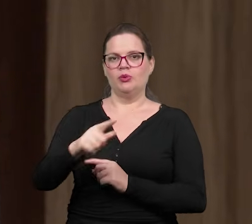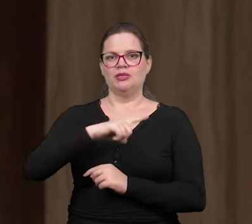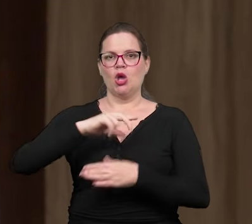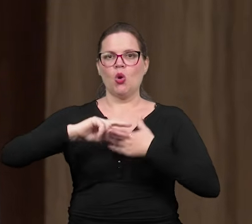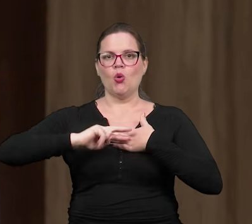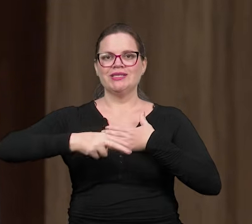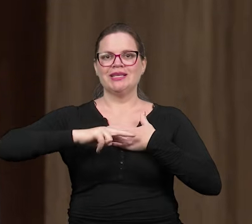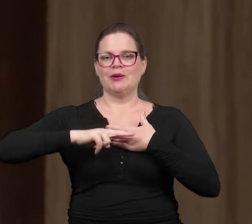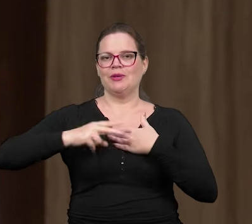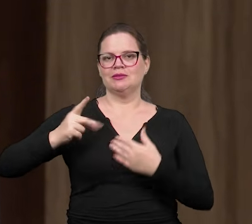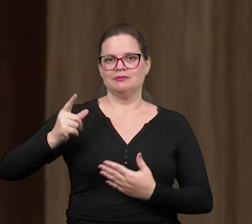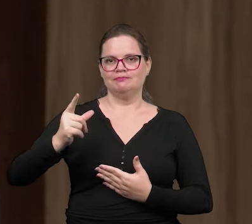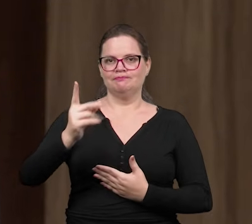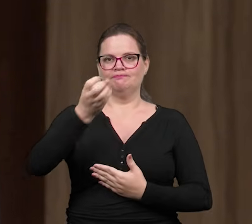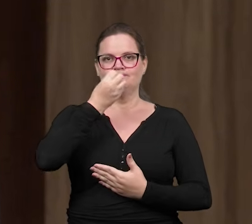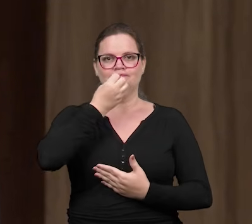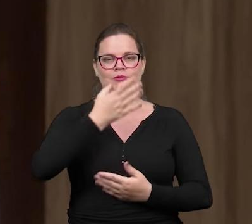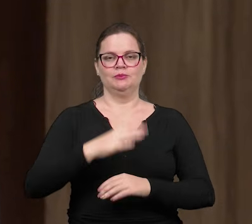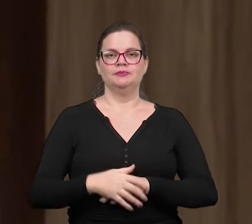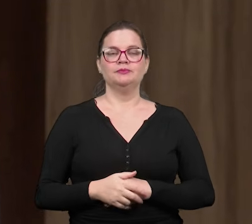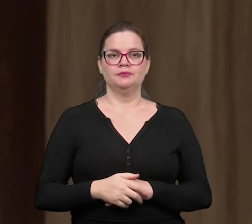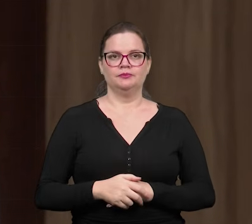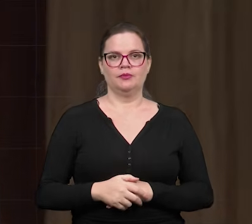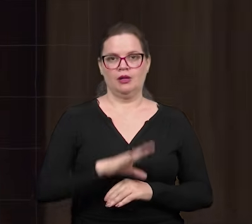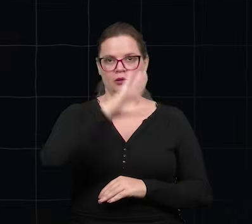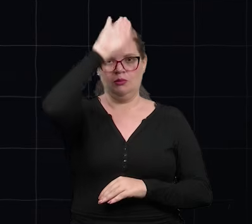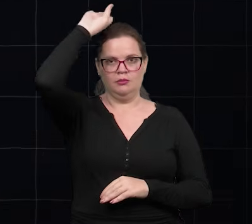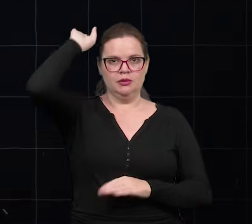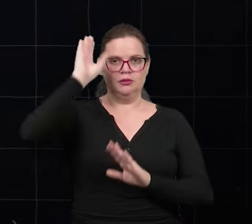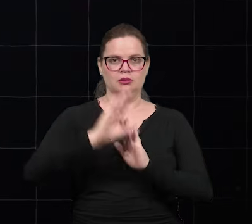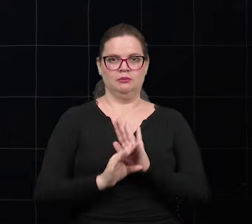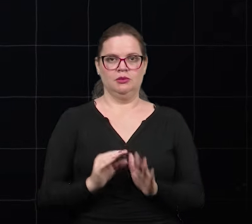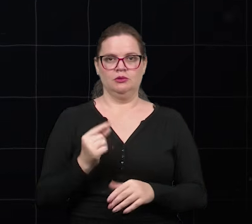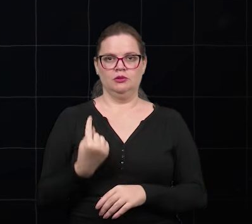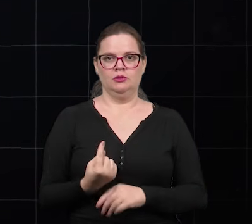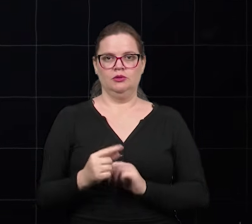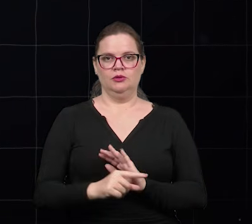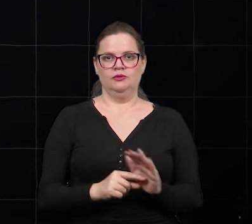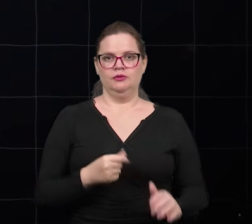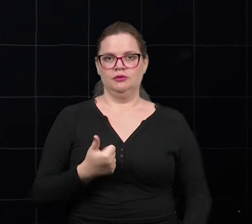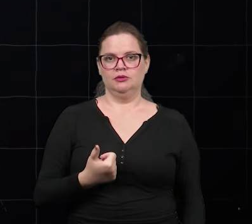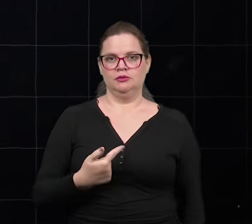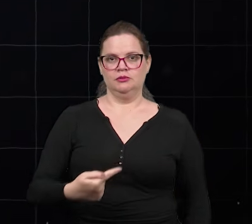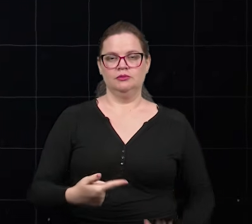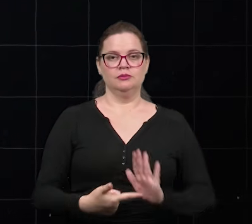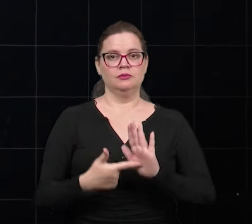em Romanos, capítulo 1, verso 17, ele diz assim, porque nele se